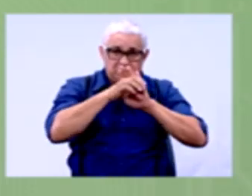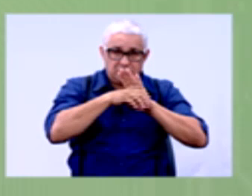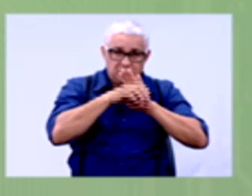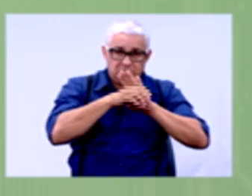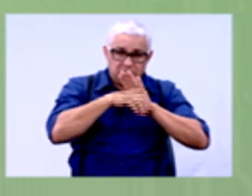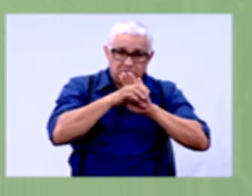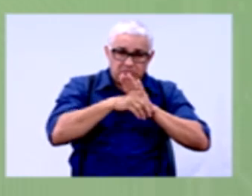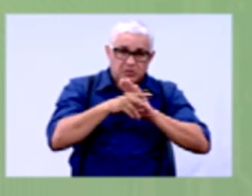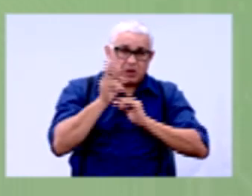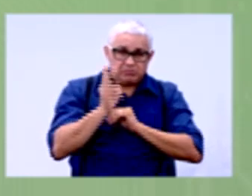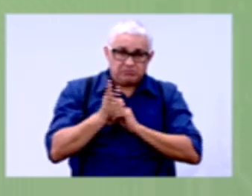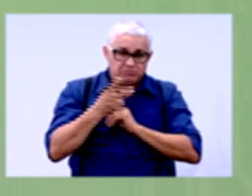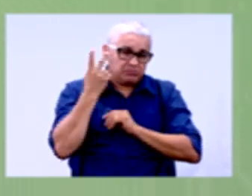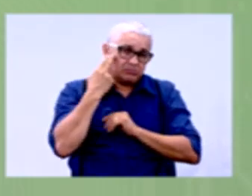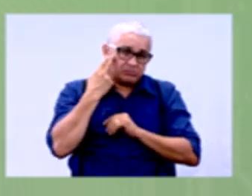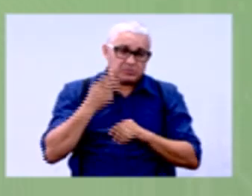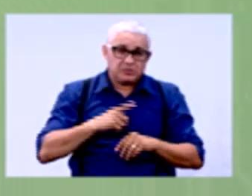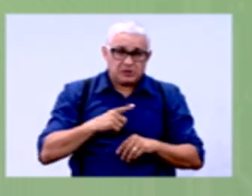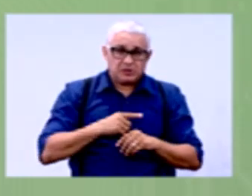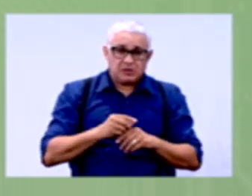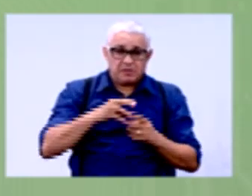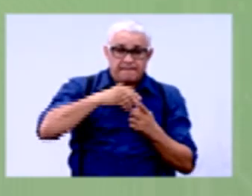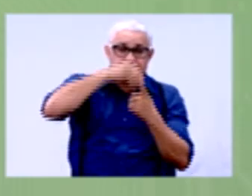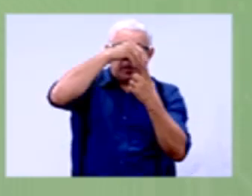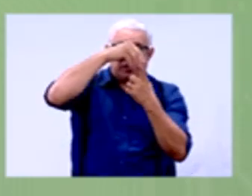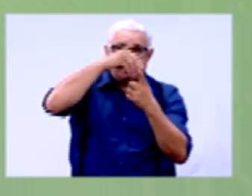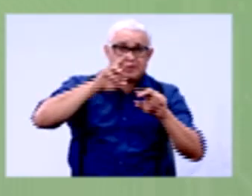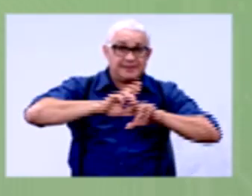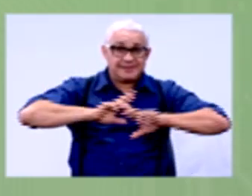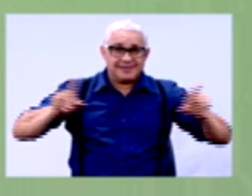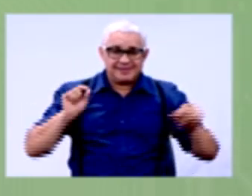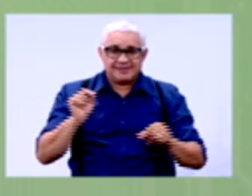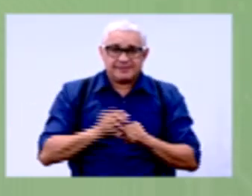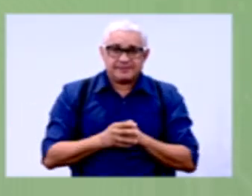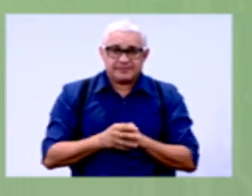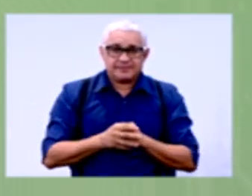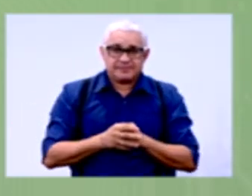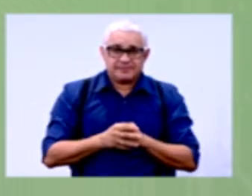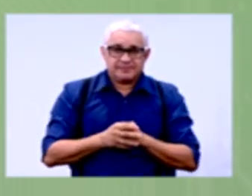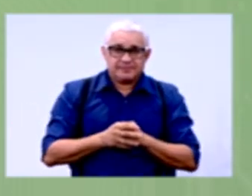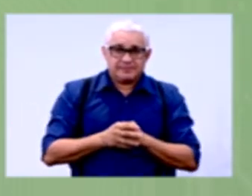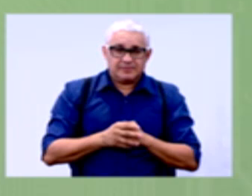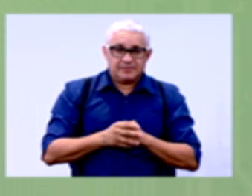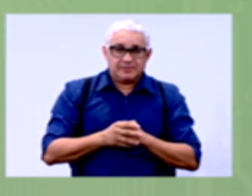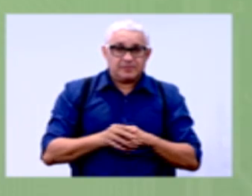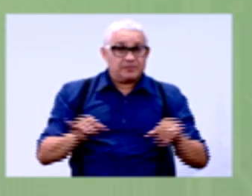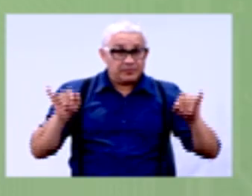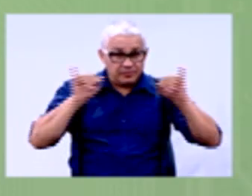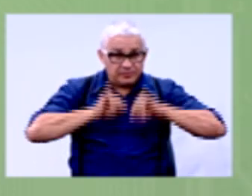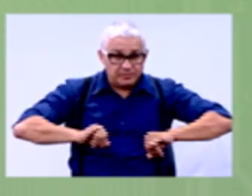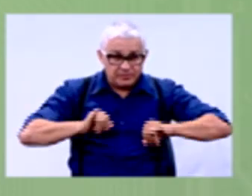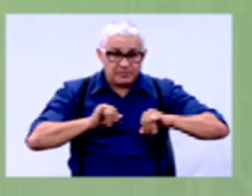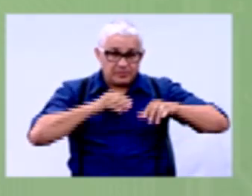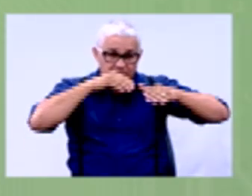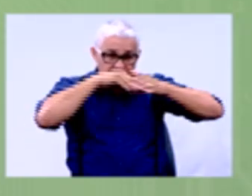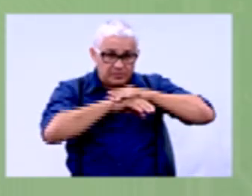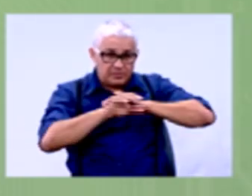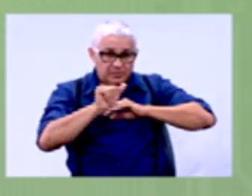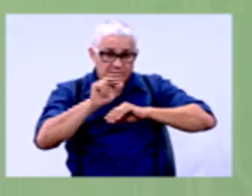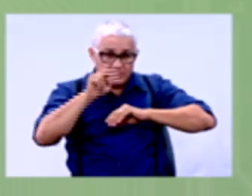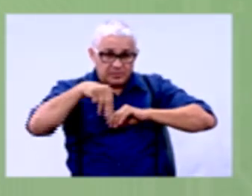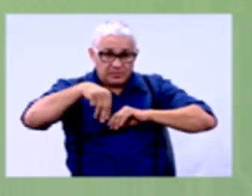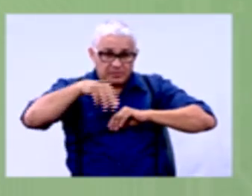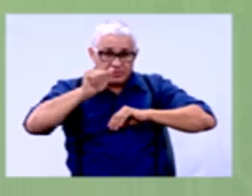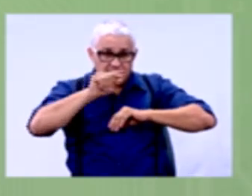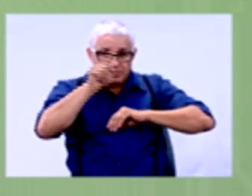convencional, sendo que a principal diferença é que na informática o armazenamento pode ter